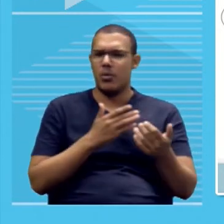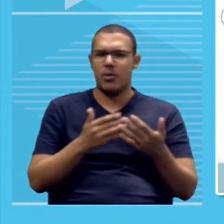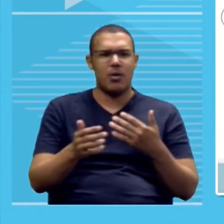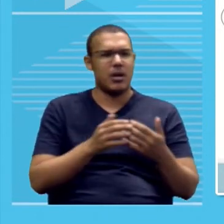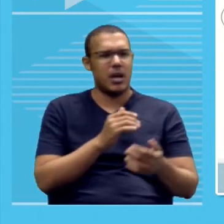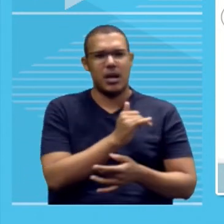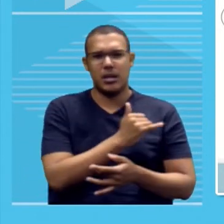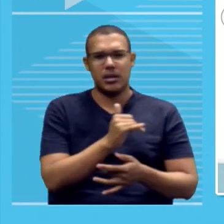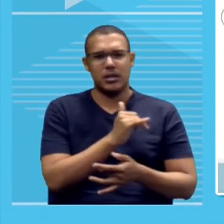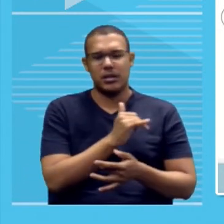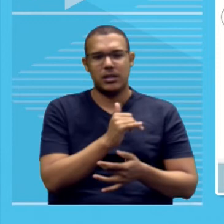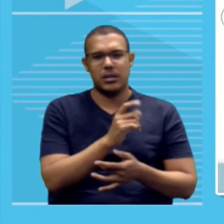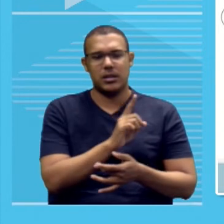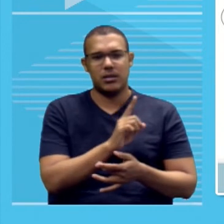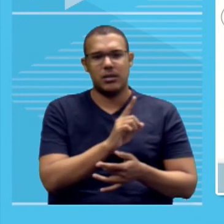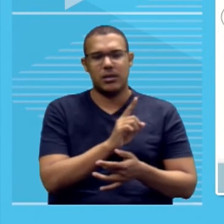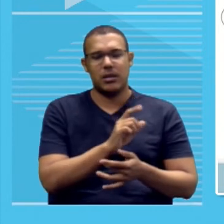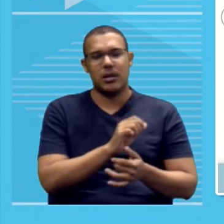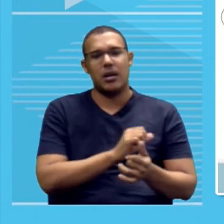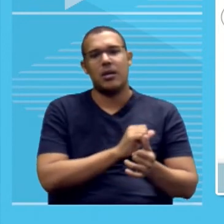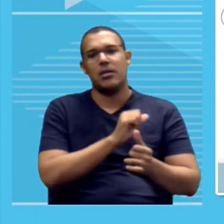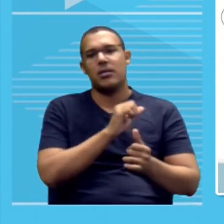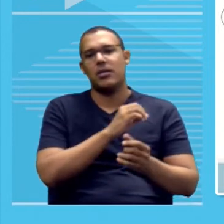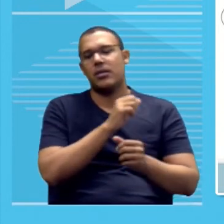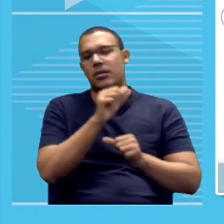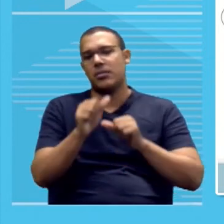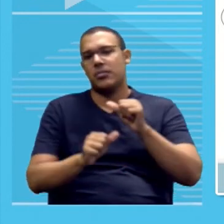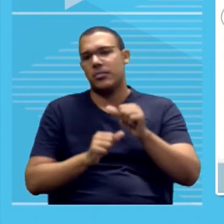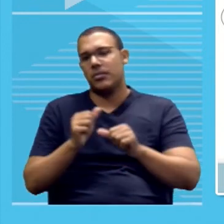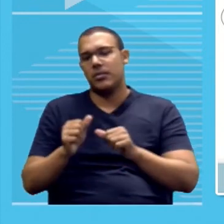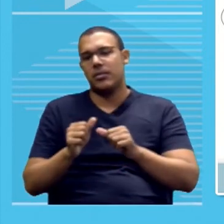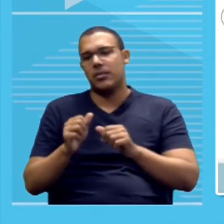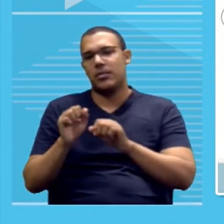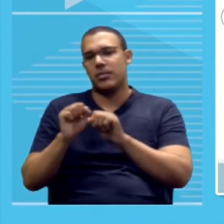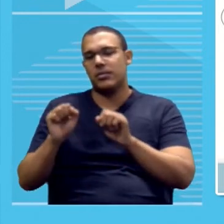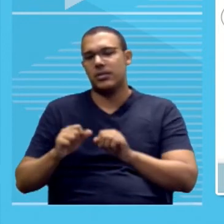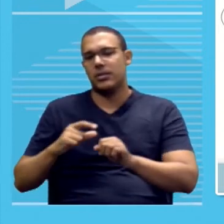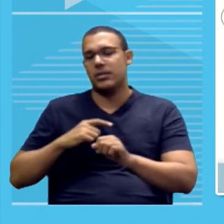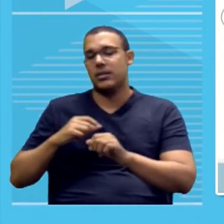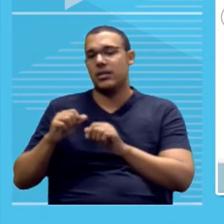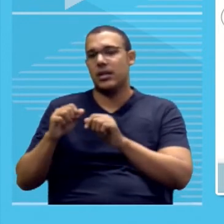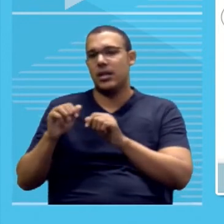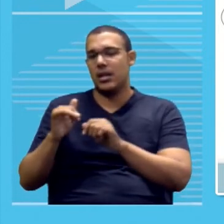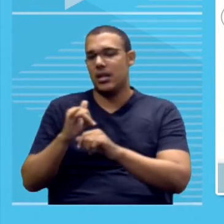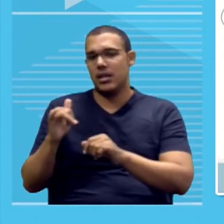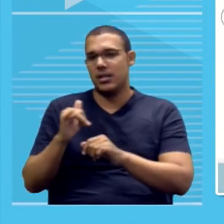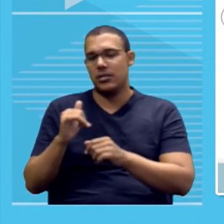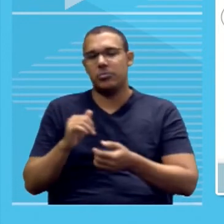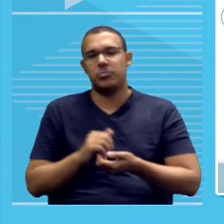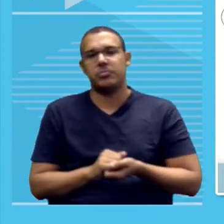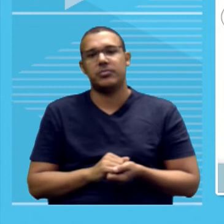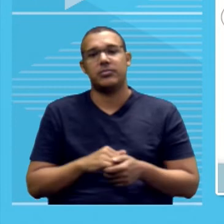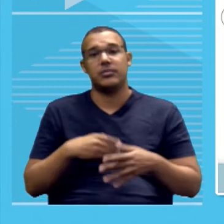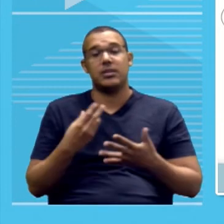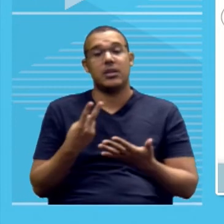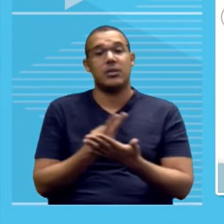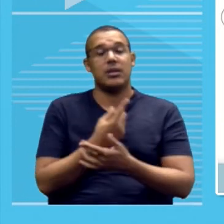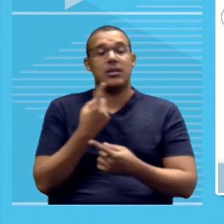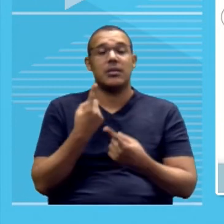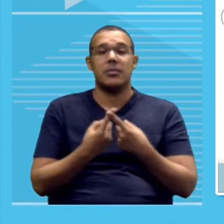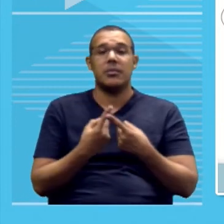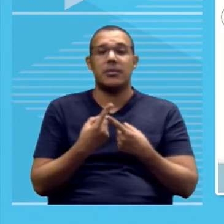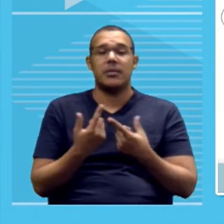energia não elétrica e joga ela dentro de um sistema onde você vai ter energia elétrica. Bacana? Isso acontece por quê?